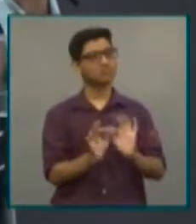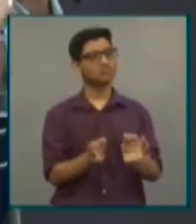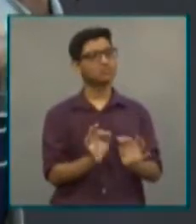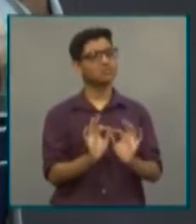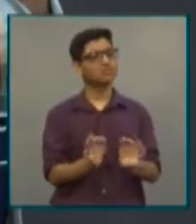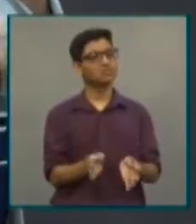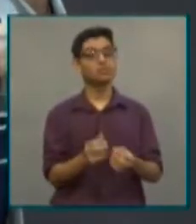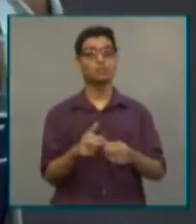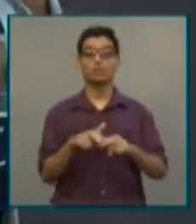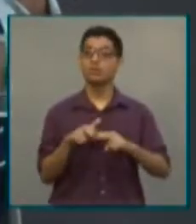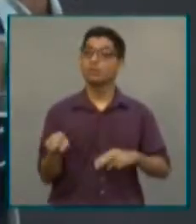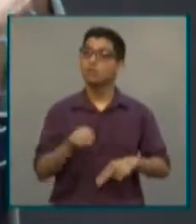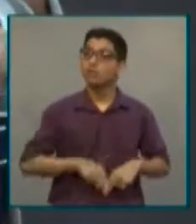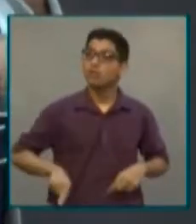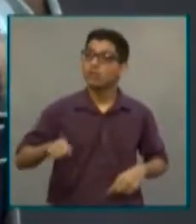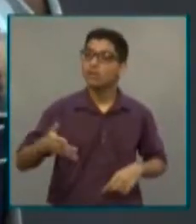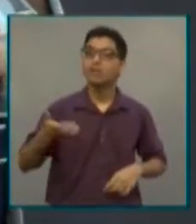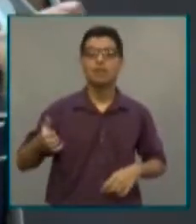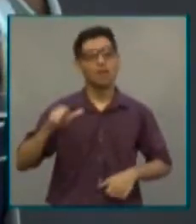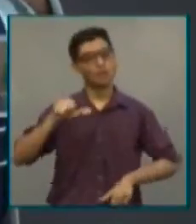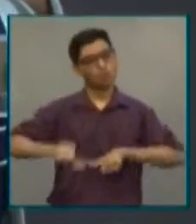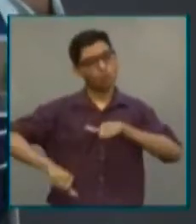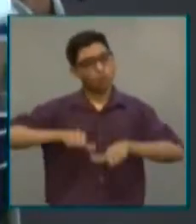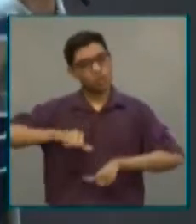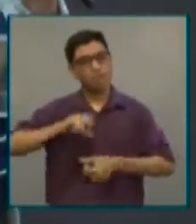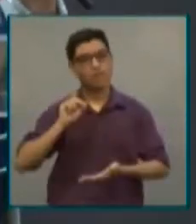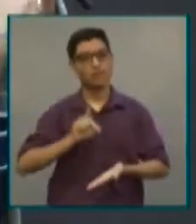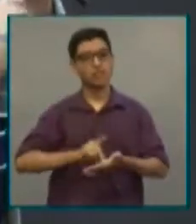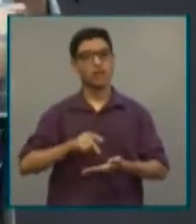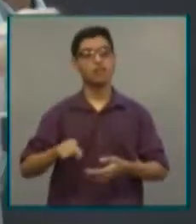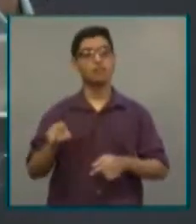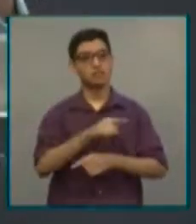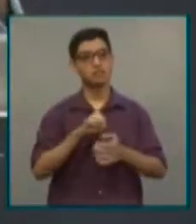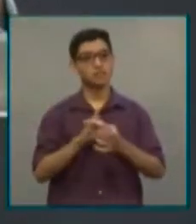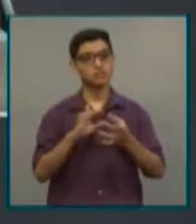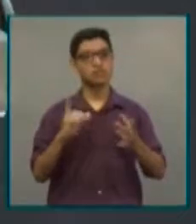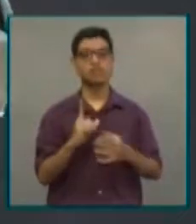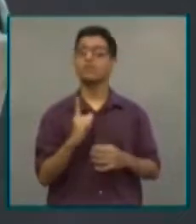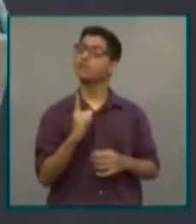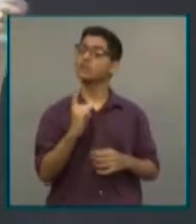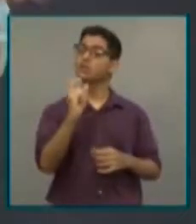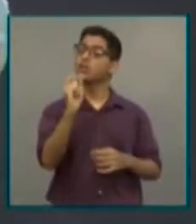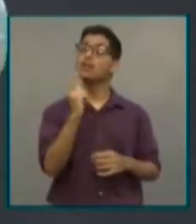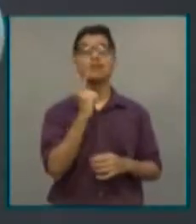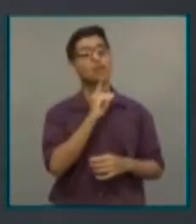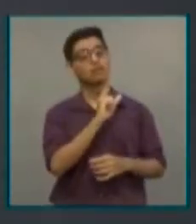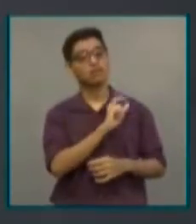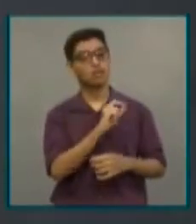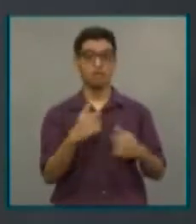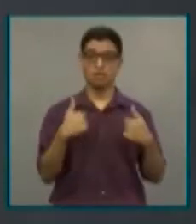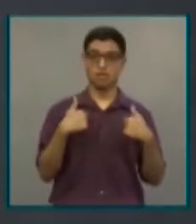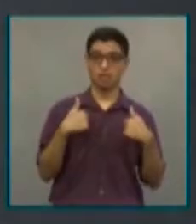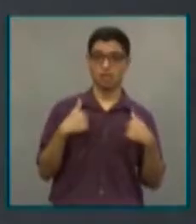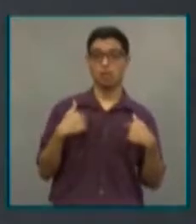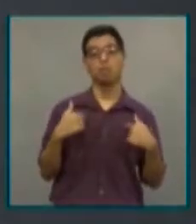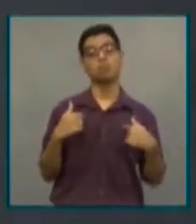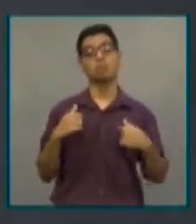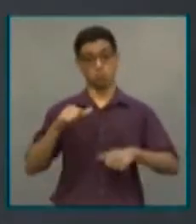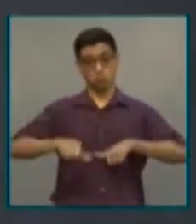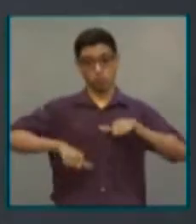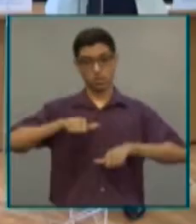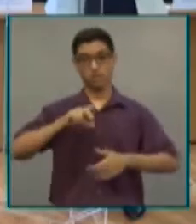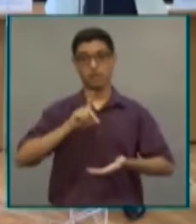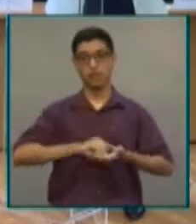querem uma renovação, vocês têm a opção. Vocês vão poder decidir entre o continuismo ou uma OAB renovada que